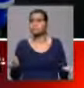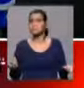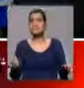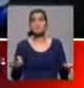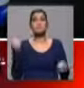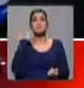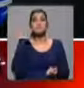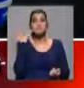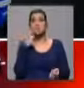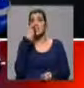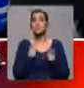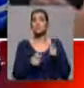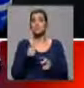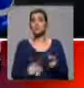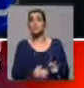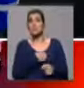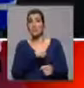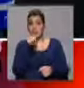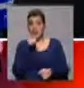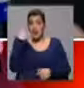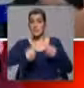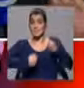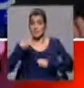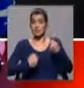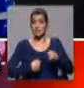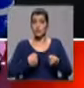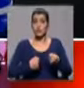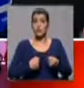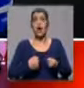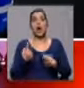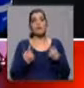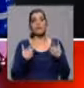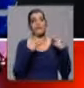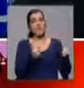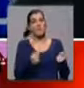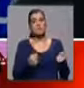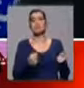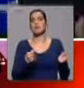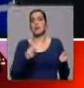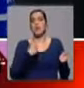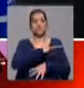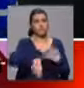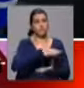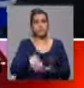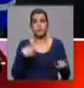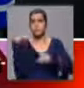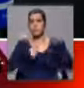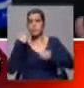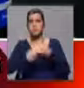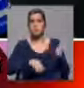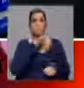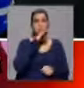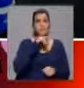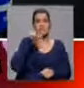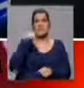dizem, as pessoas verificaram que sempre que há manifestações ocorrem incidentes violentos envolvendo a polícia e também anarquistas que